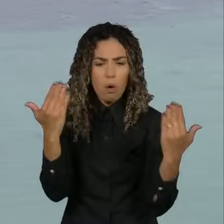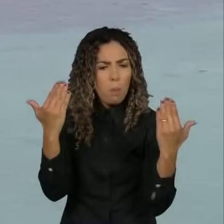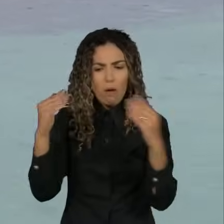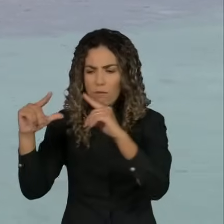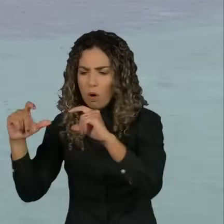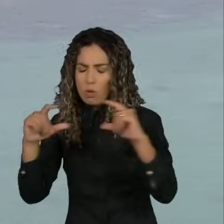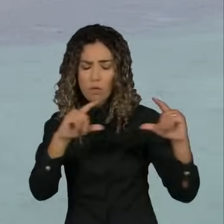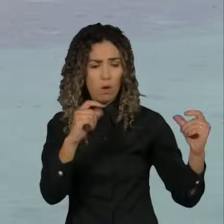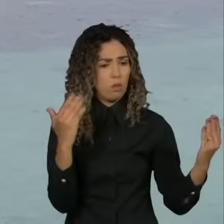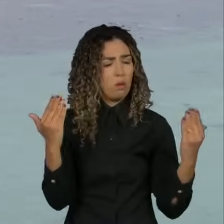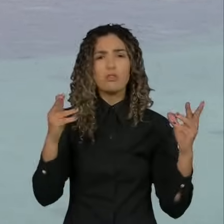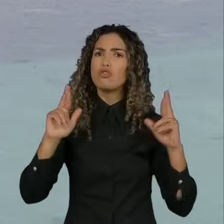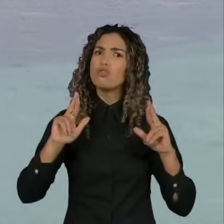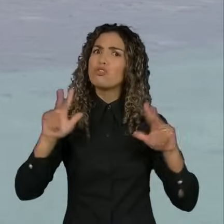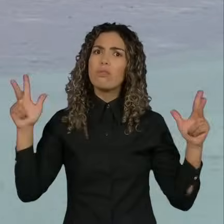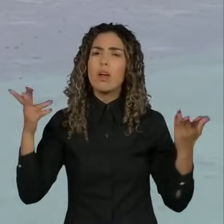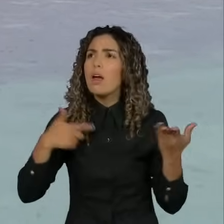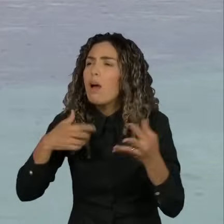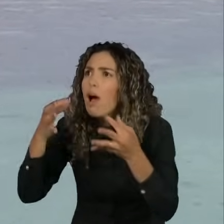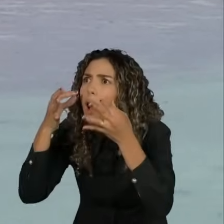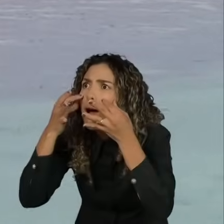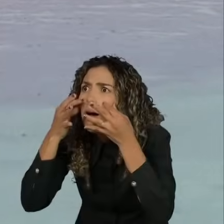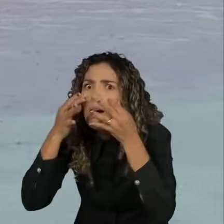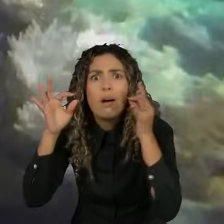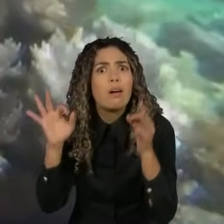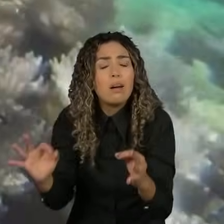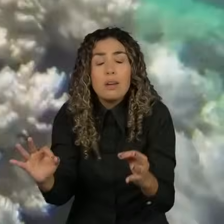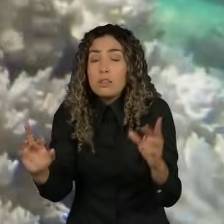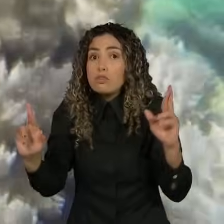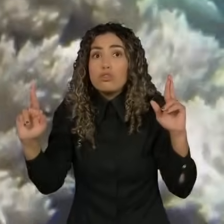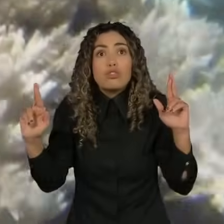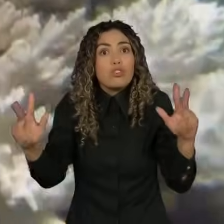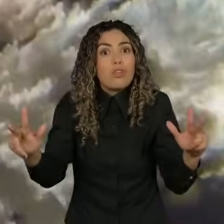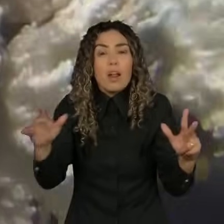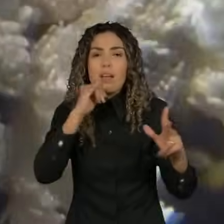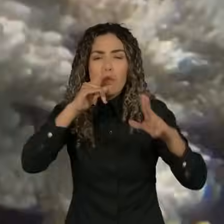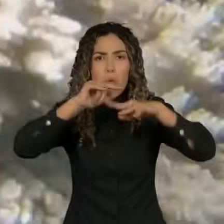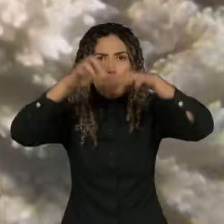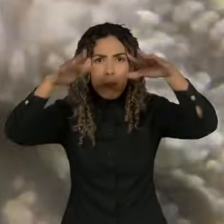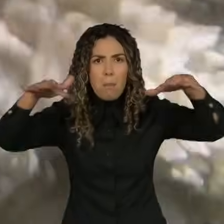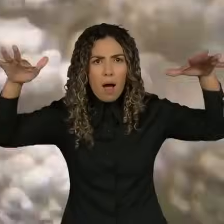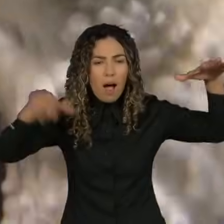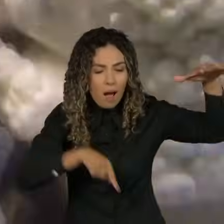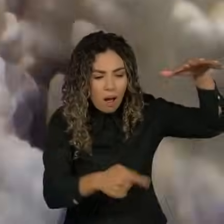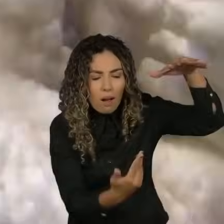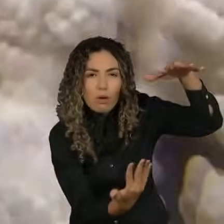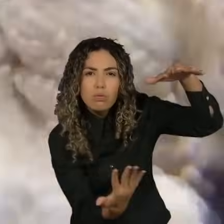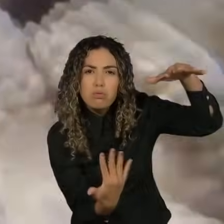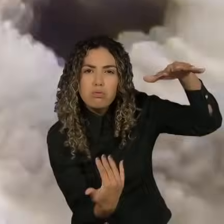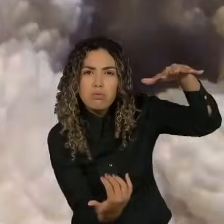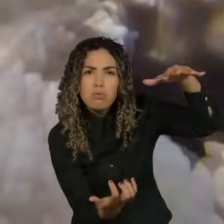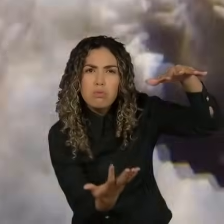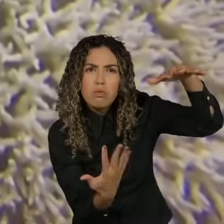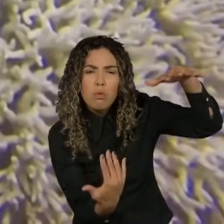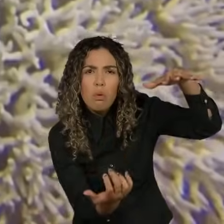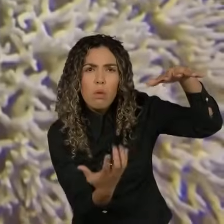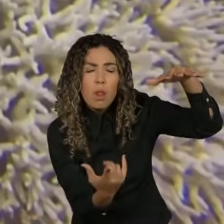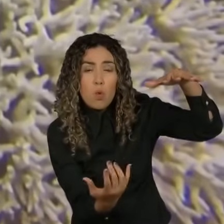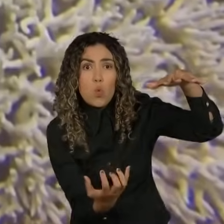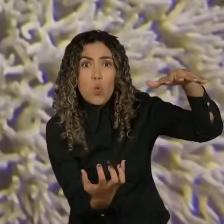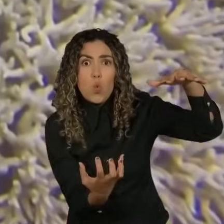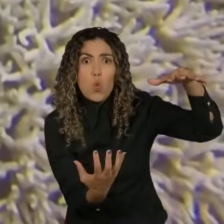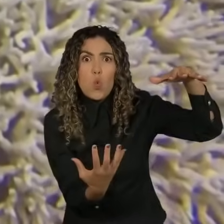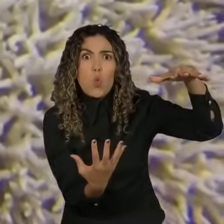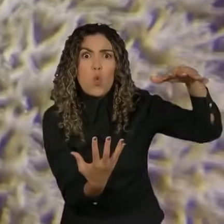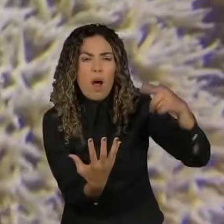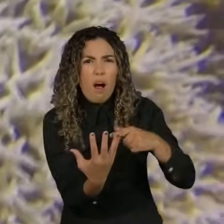É impactante ver o quanto os corais são impactados pelo aquecimento global, o quanto eles branquearam ao longo dos